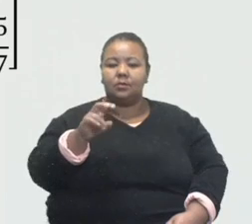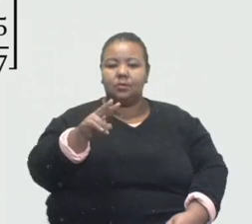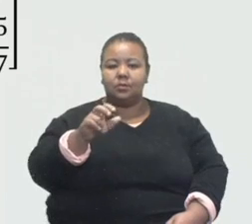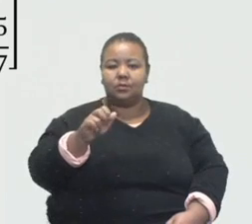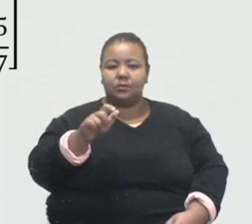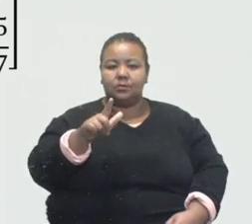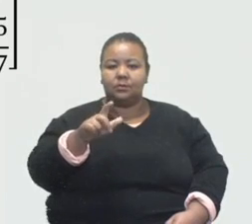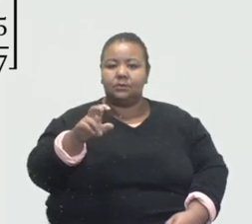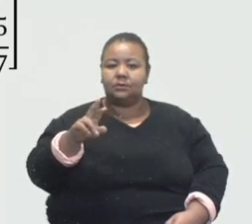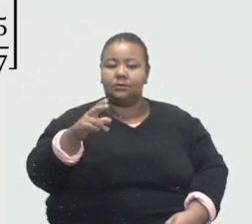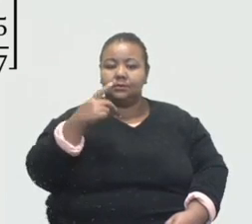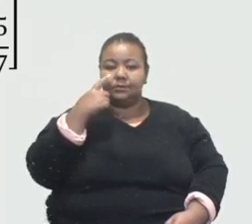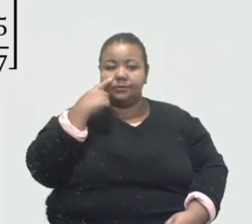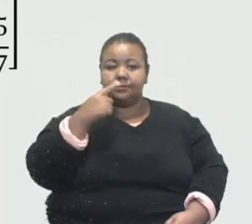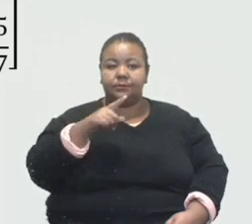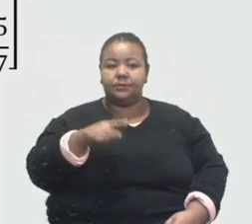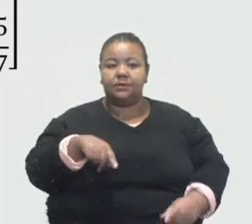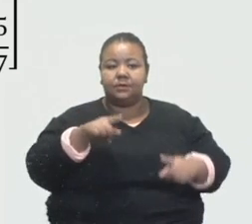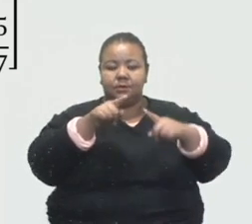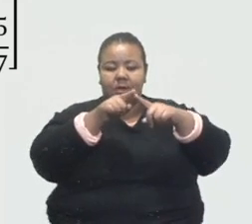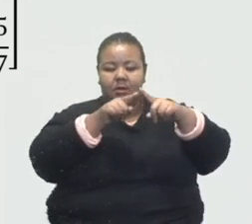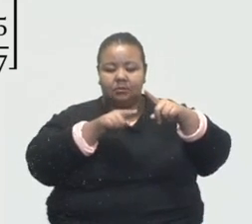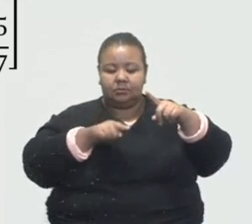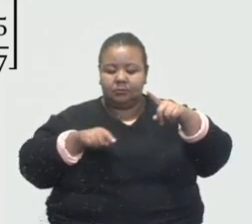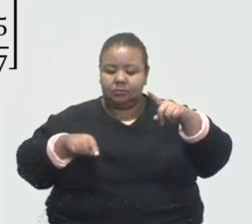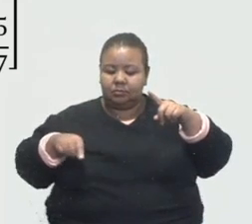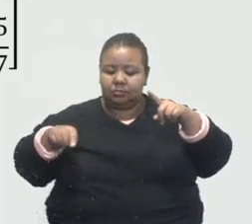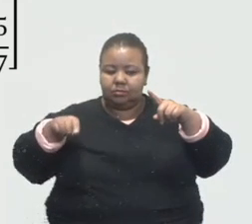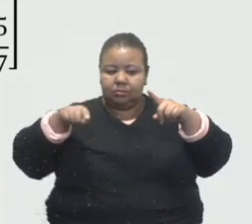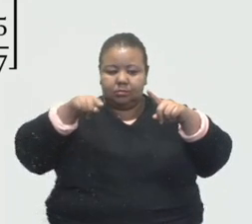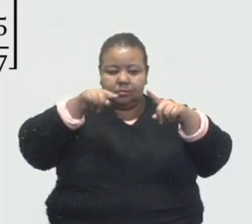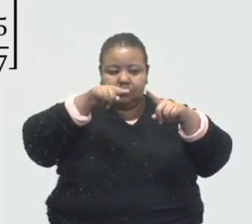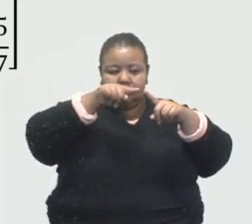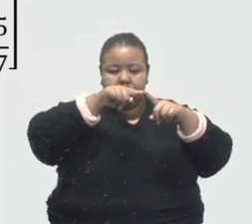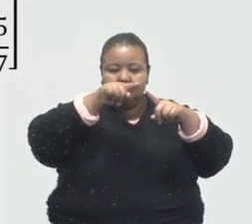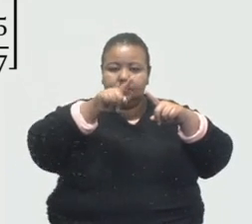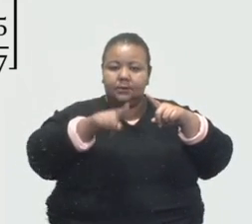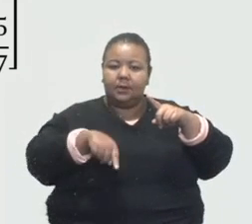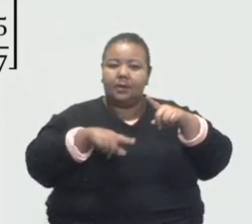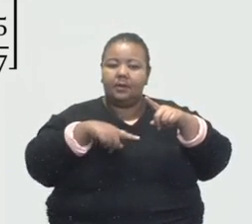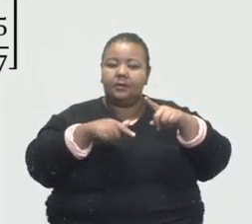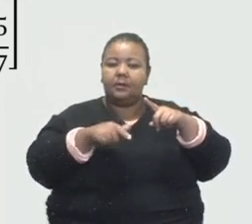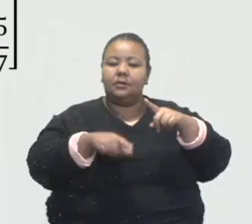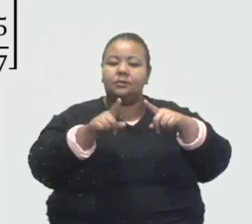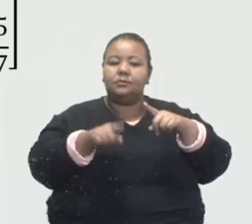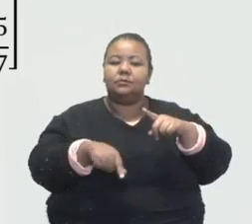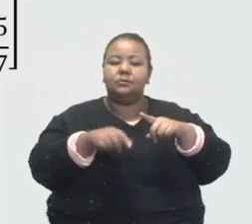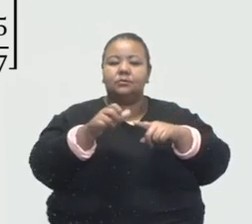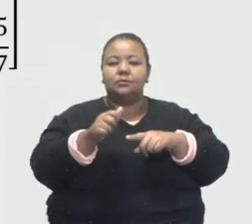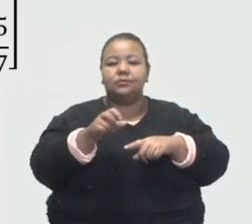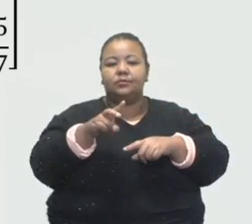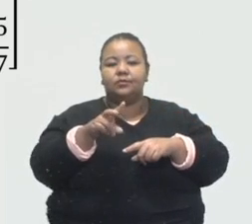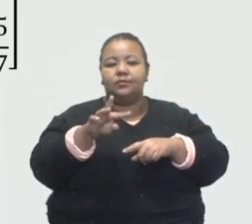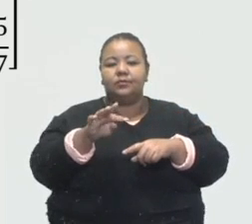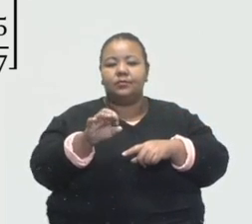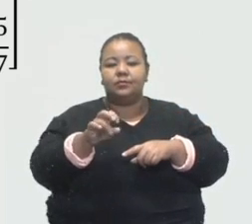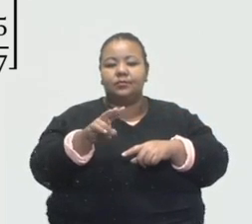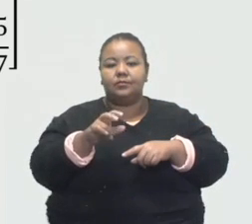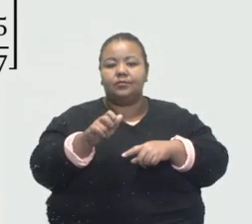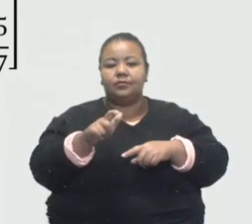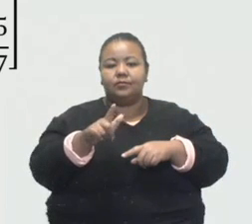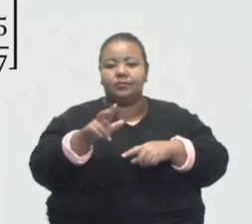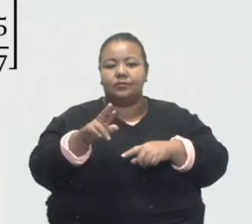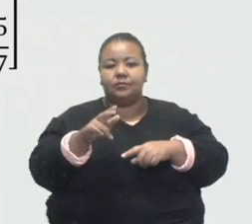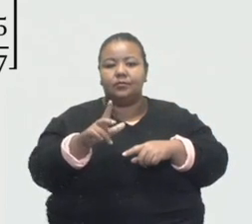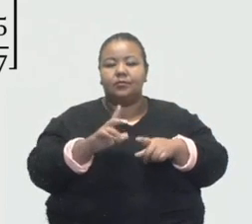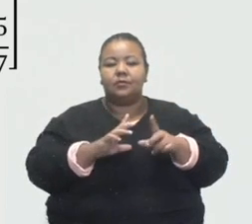autovalor. Então, veja que a diagonal principal aqui, que é uma matriz diagonal, ela é composta pelos nossos autovalores. Agora,